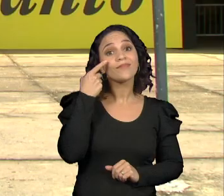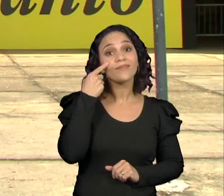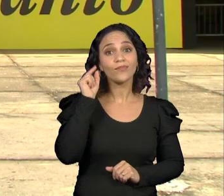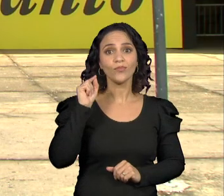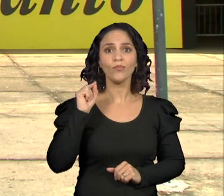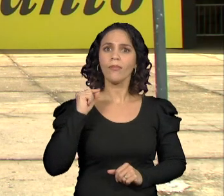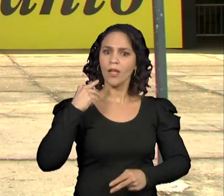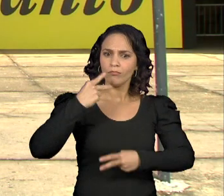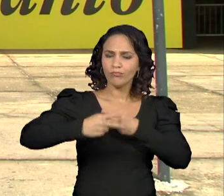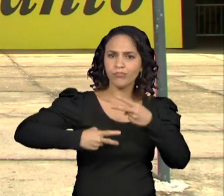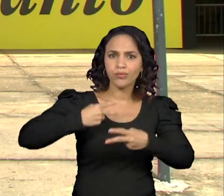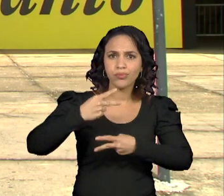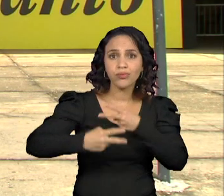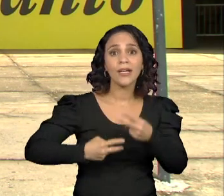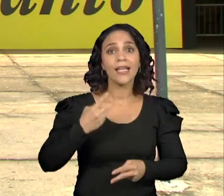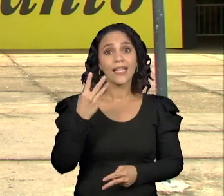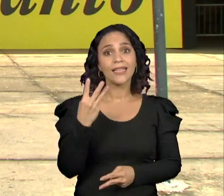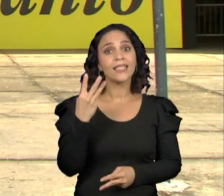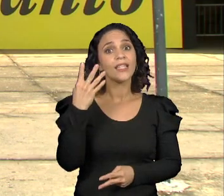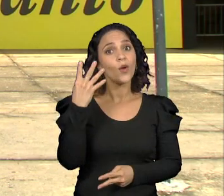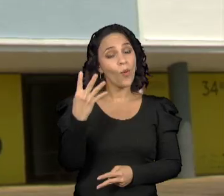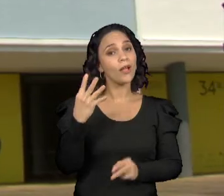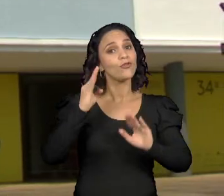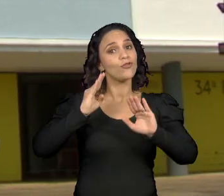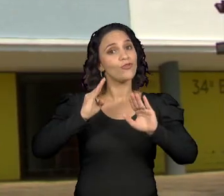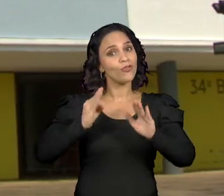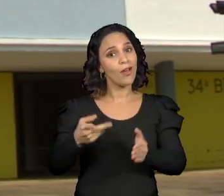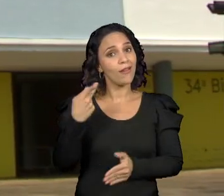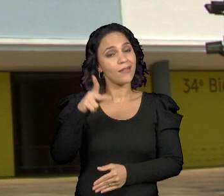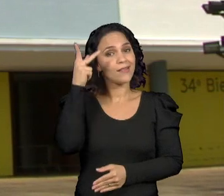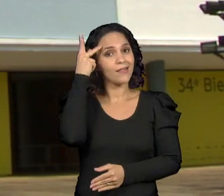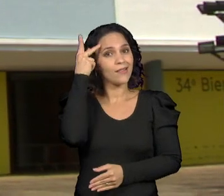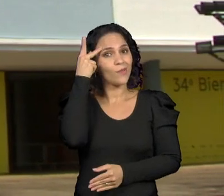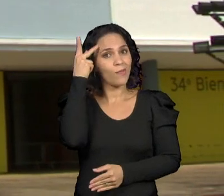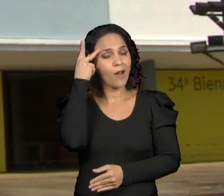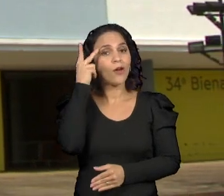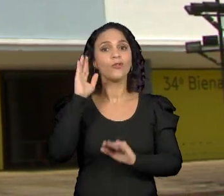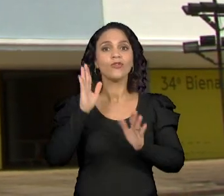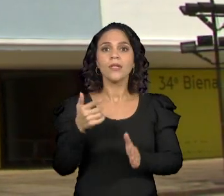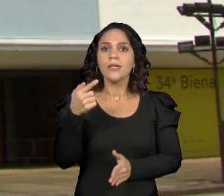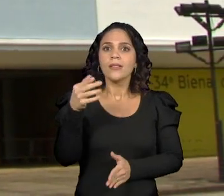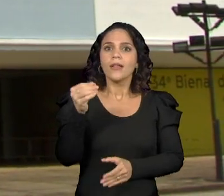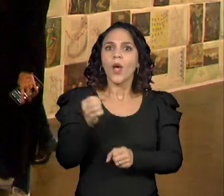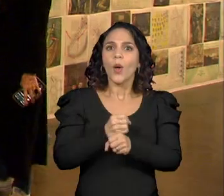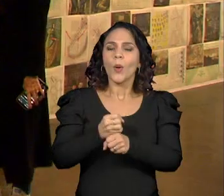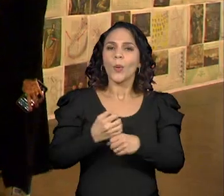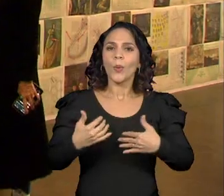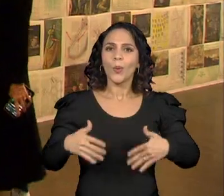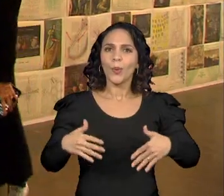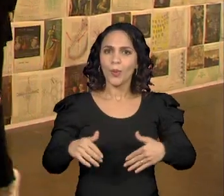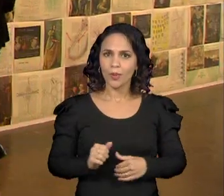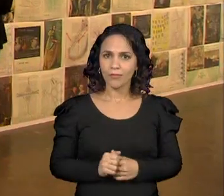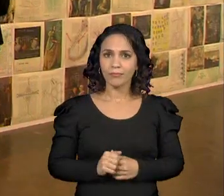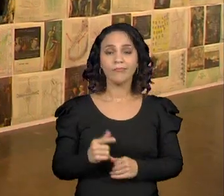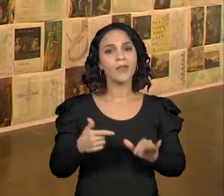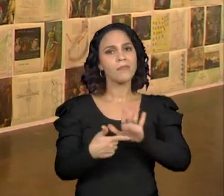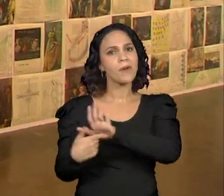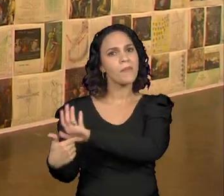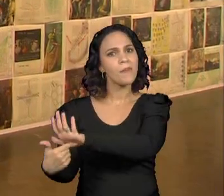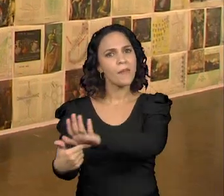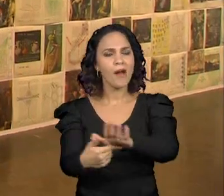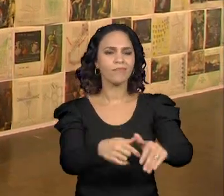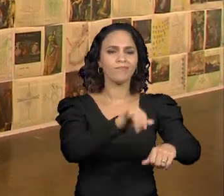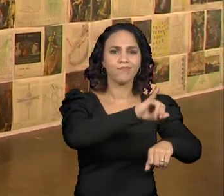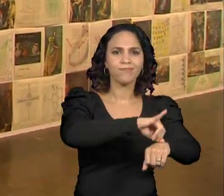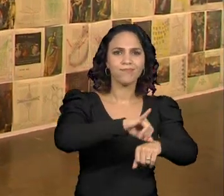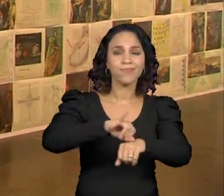da 34ª Bienal de São Paulo, que completa 7 décadas de existência, com a maior exposição de obras